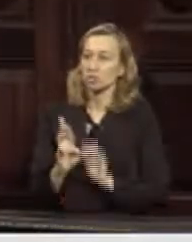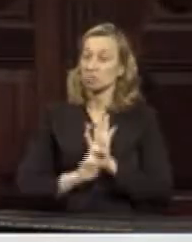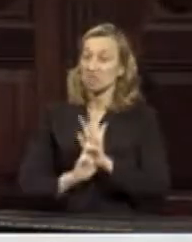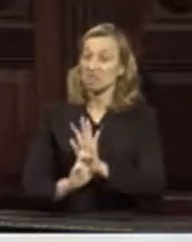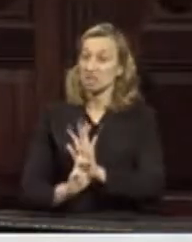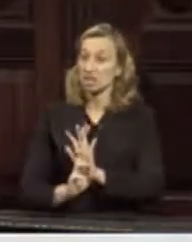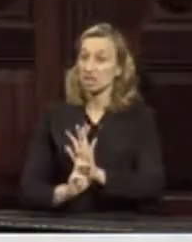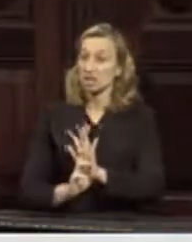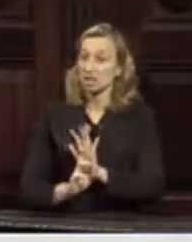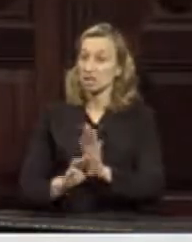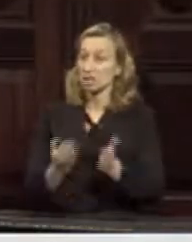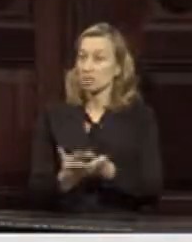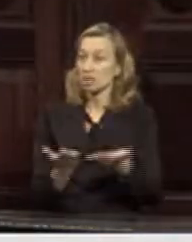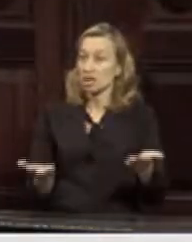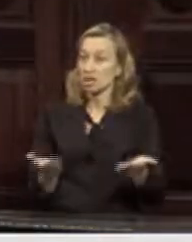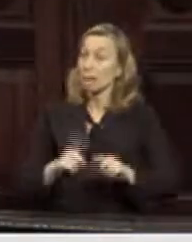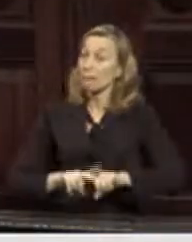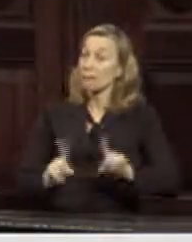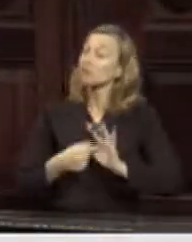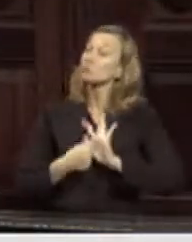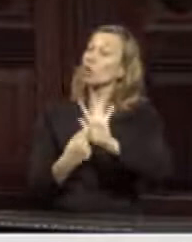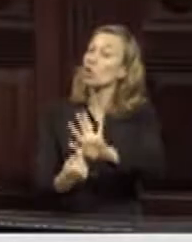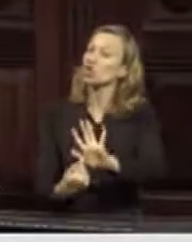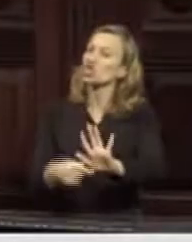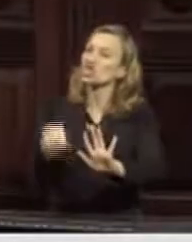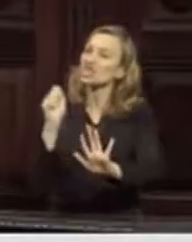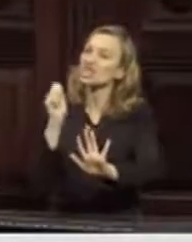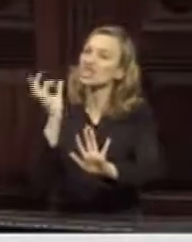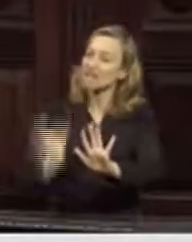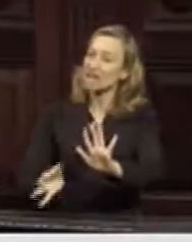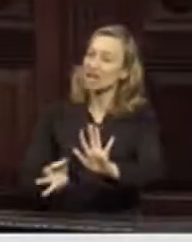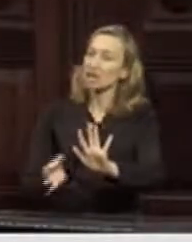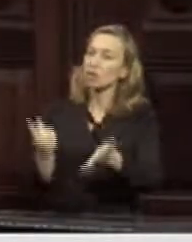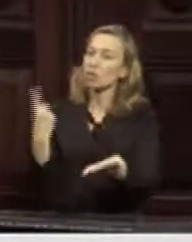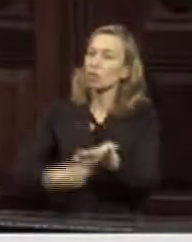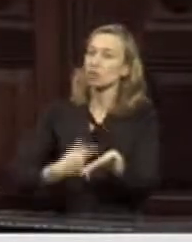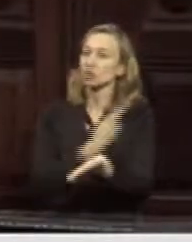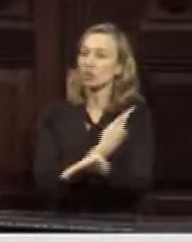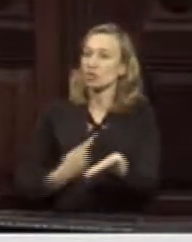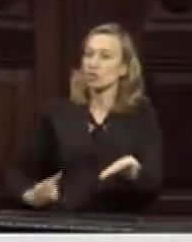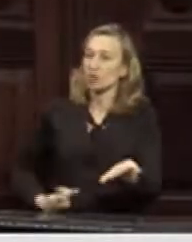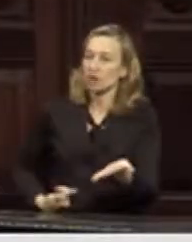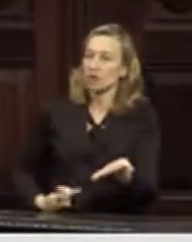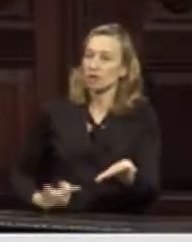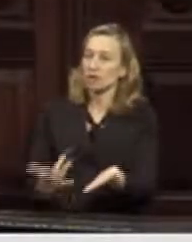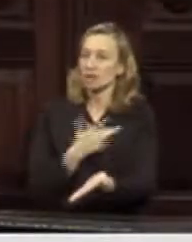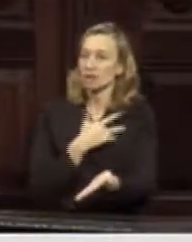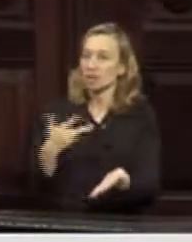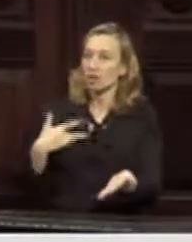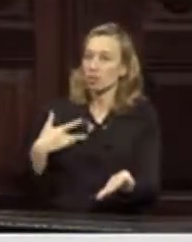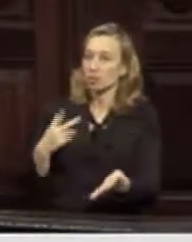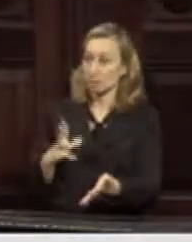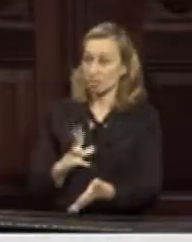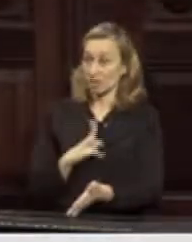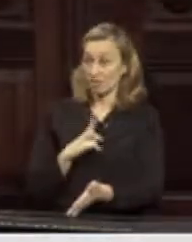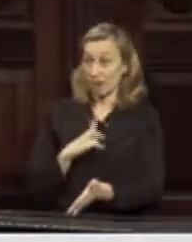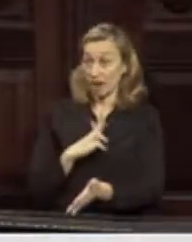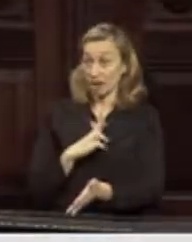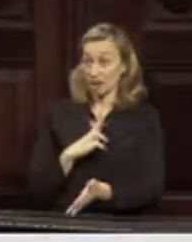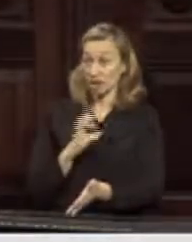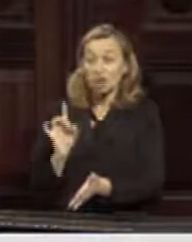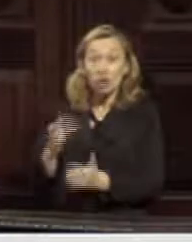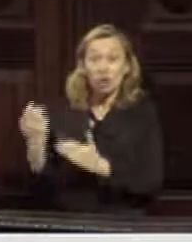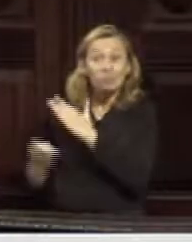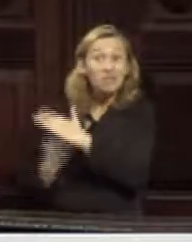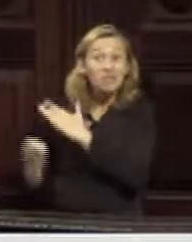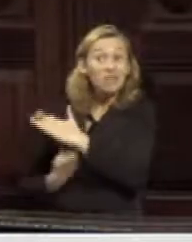derrota, mas demonstra claramente o compromisso do governo para com a saúde privada, para com os empresários